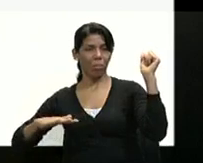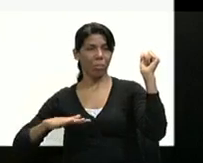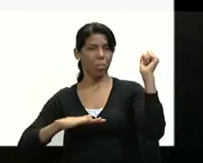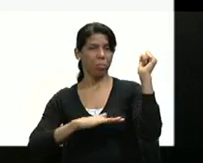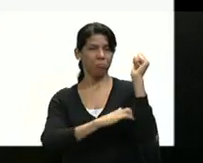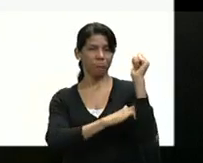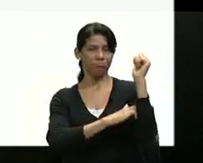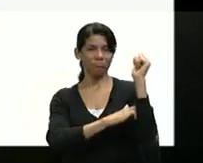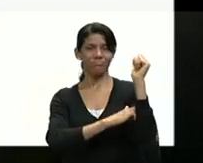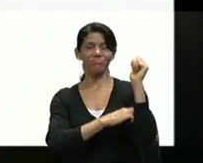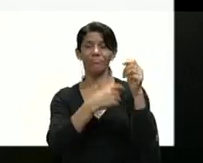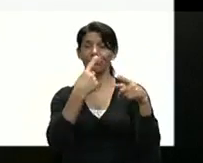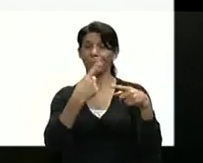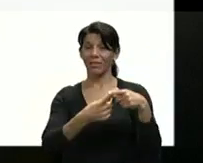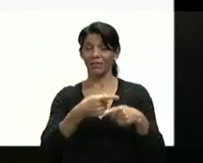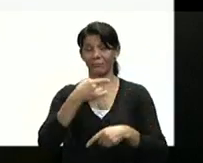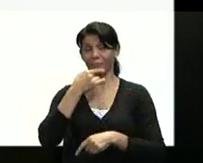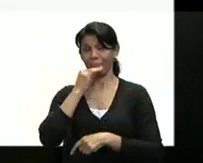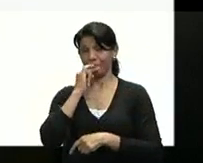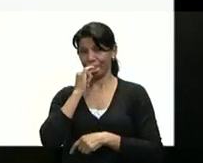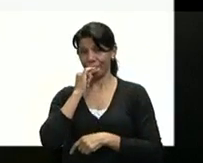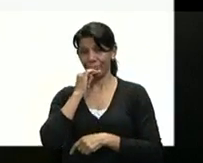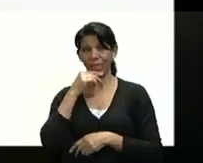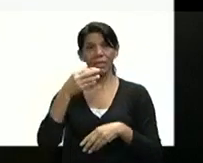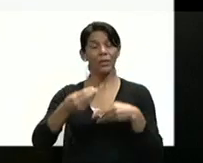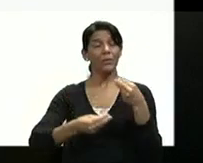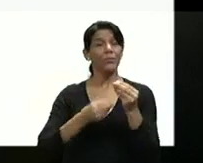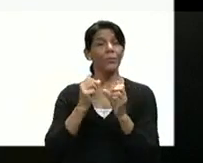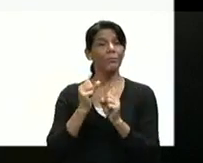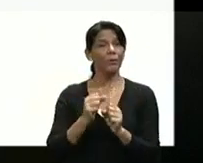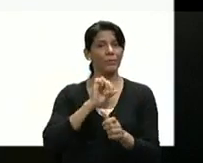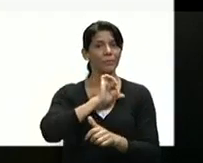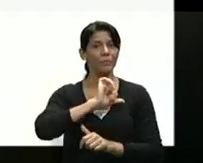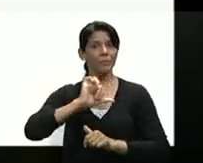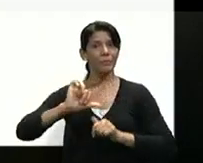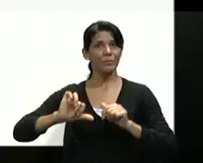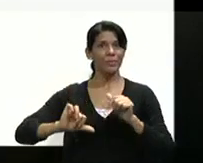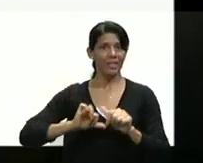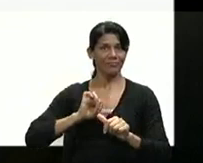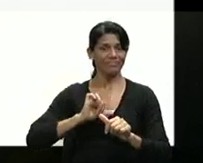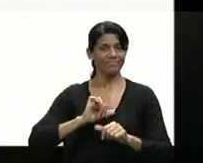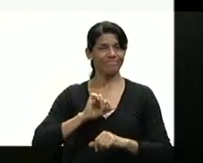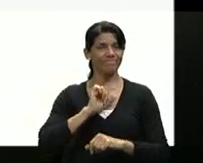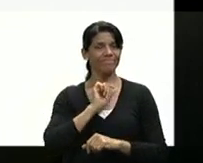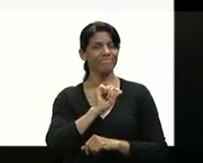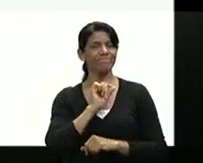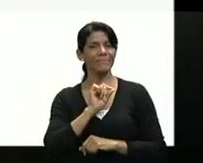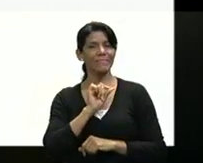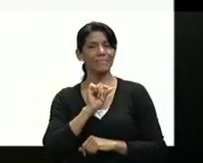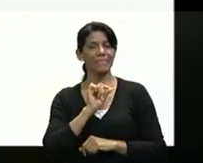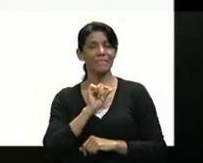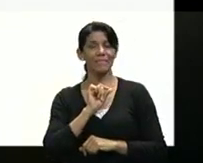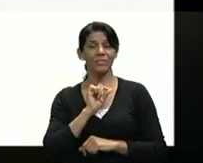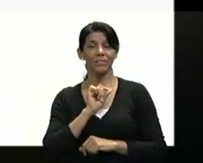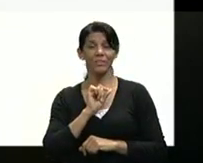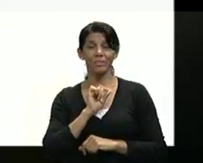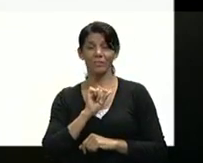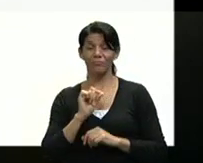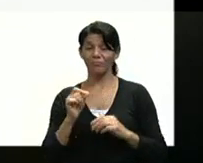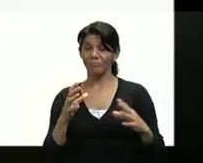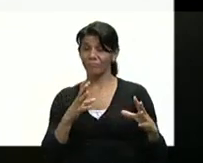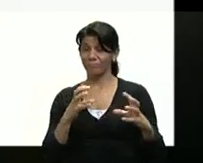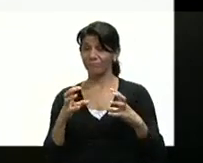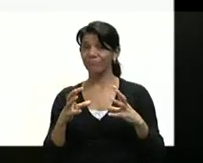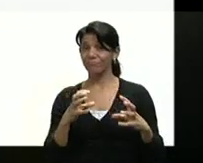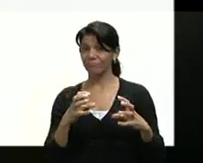por consumo de álcool. E como a gente pode modificar essa realidade de violência no trânsito,